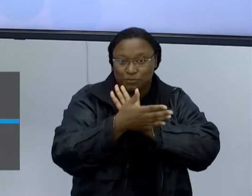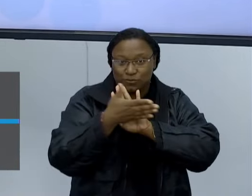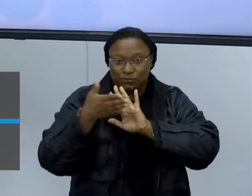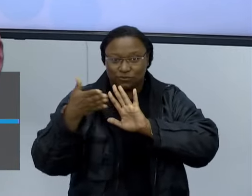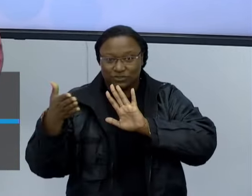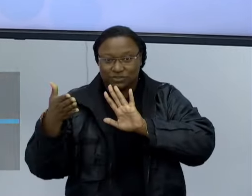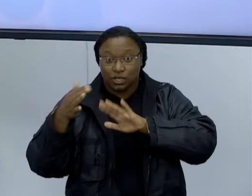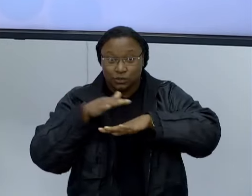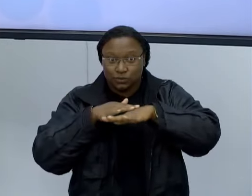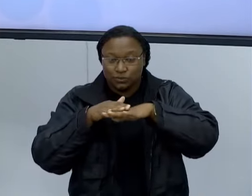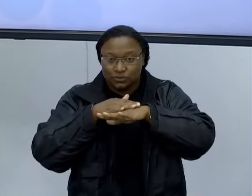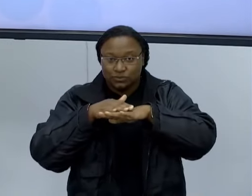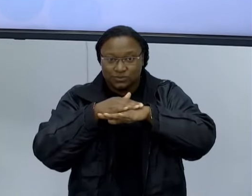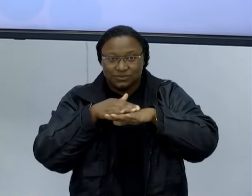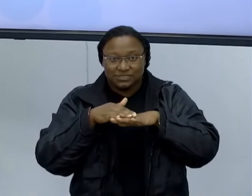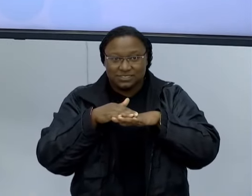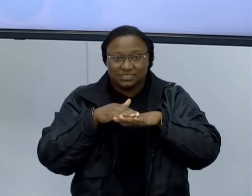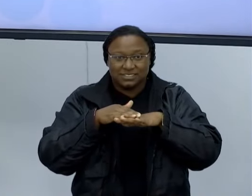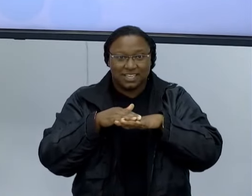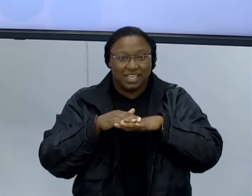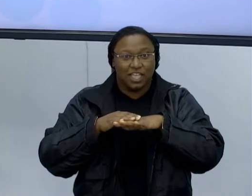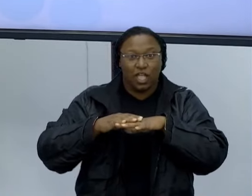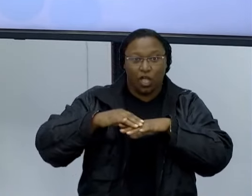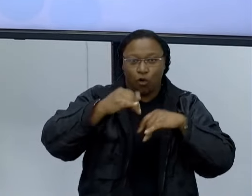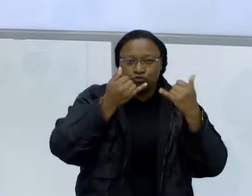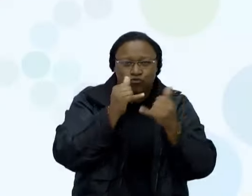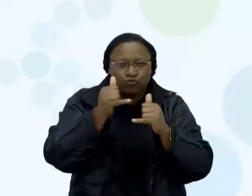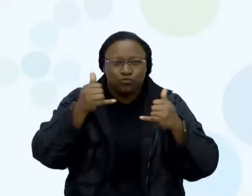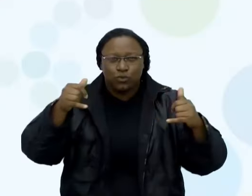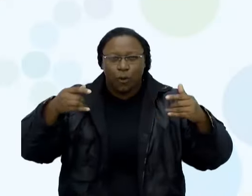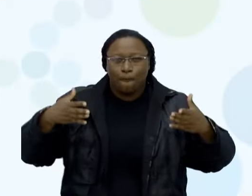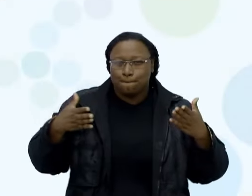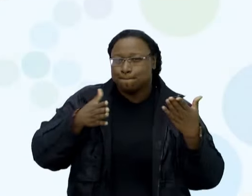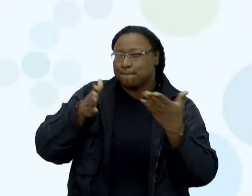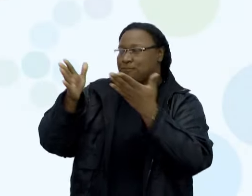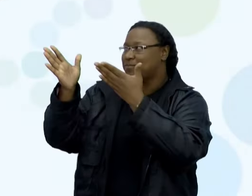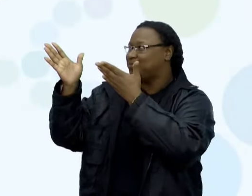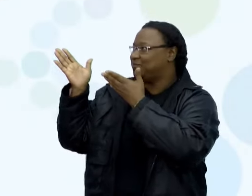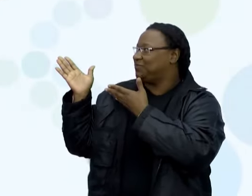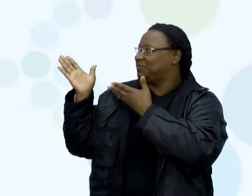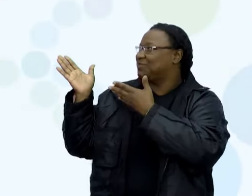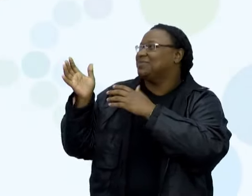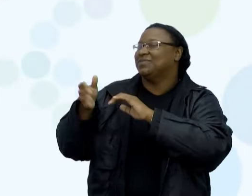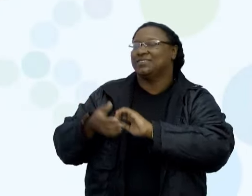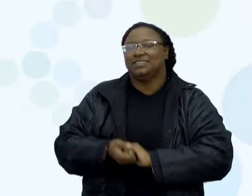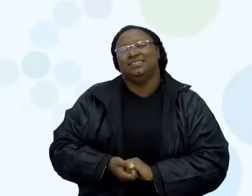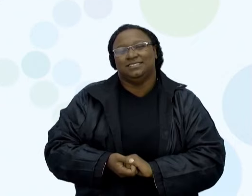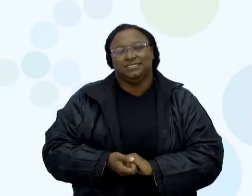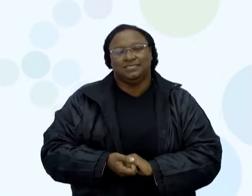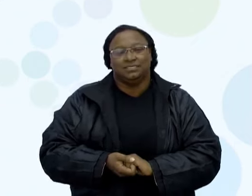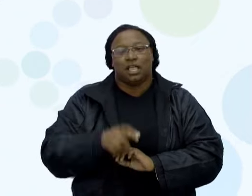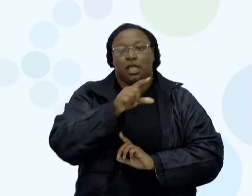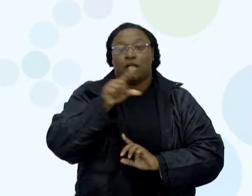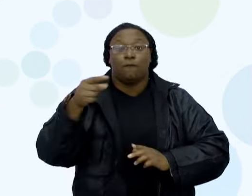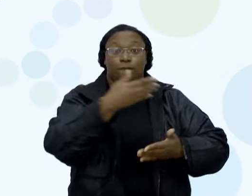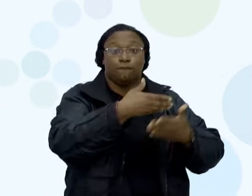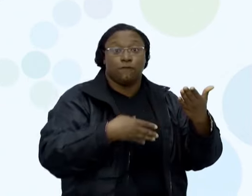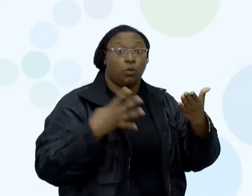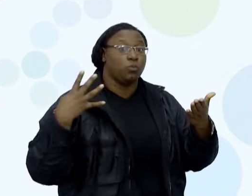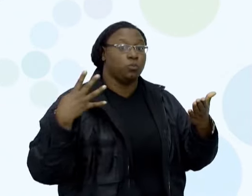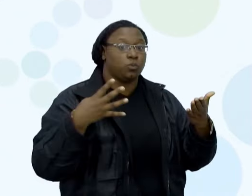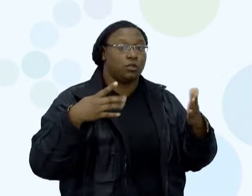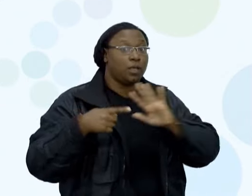vamos aqui conversar a respeito aí, eficiência energética. Coloca na tela aí, por favor, olha lá, ó. Eficiência energética, atividade 4, apresentação